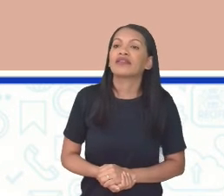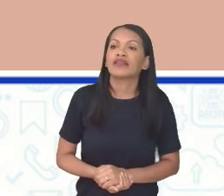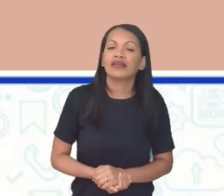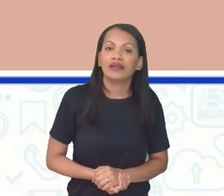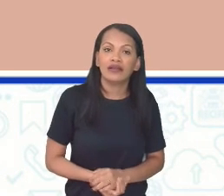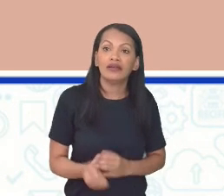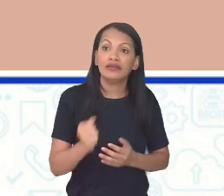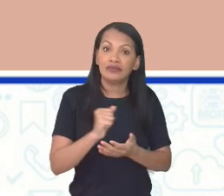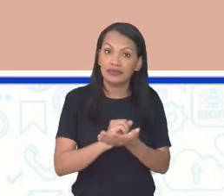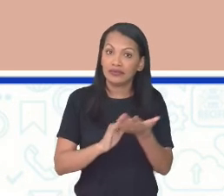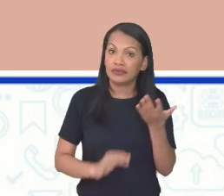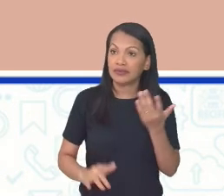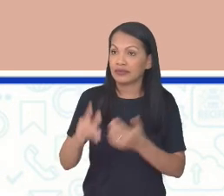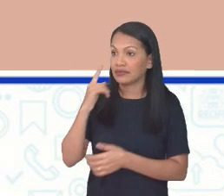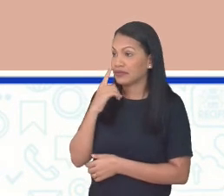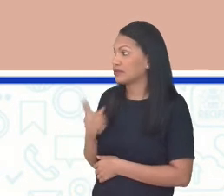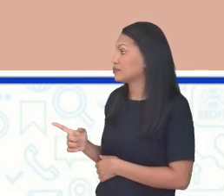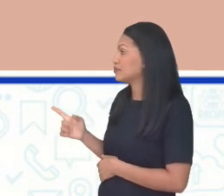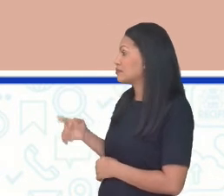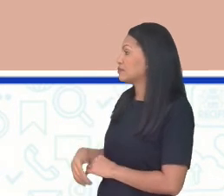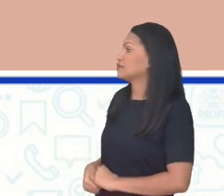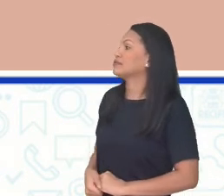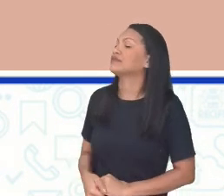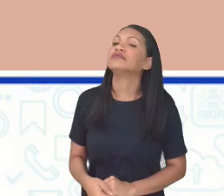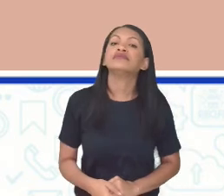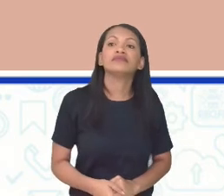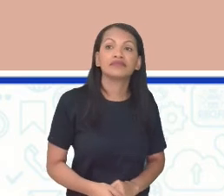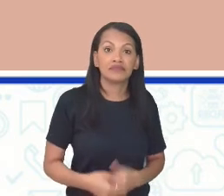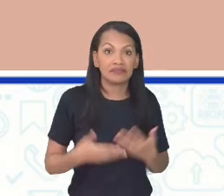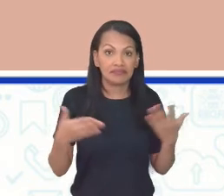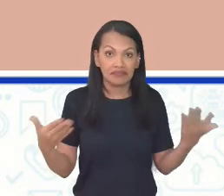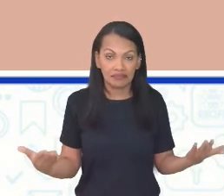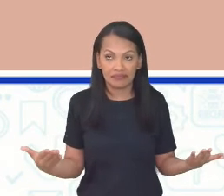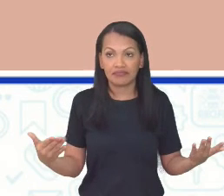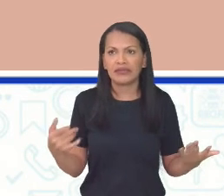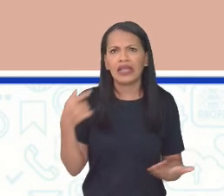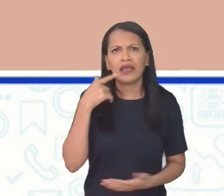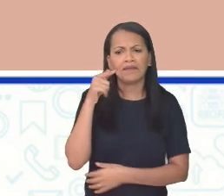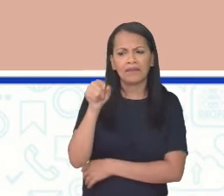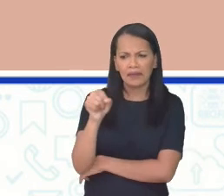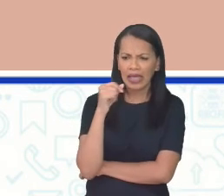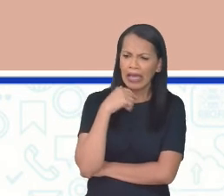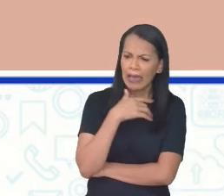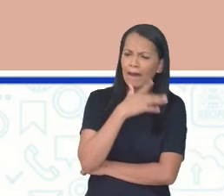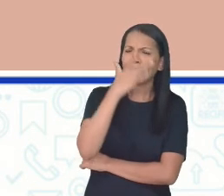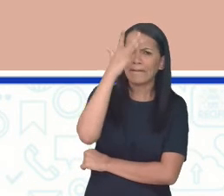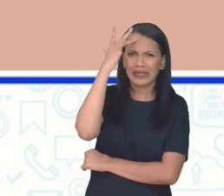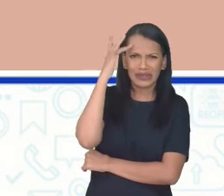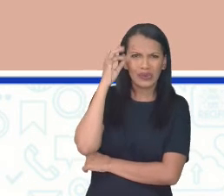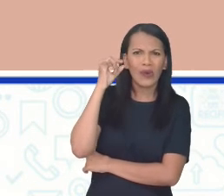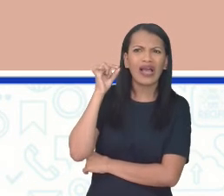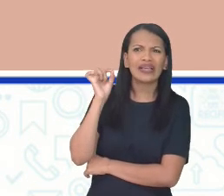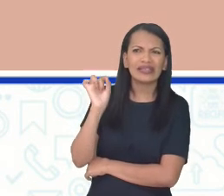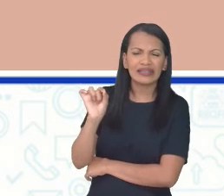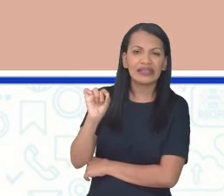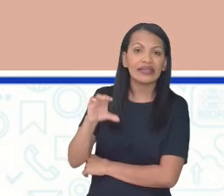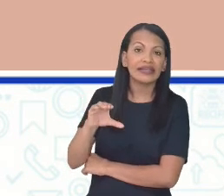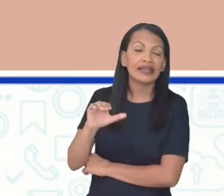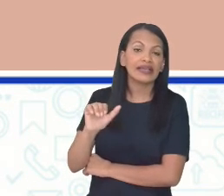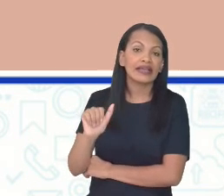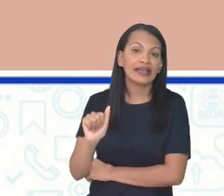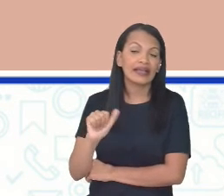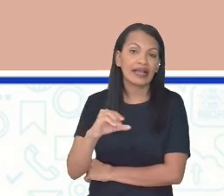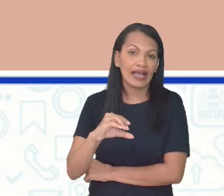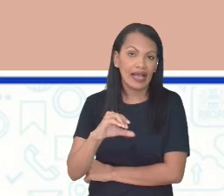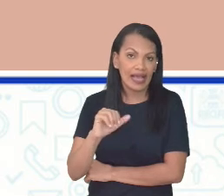atividade e ver isso aí? Então, no ditado popular, quem casa quer casa, a palavra casa